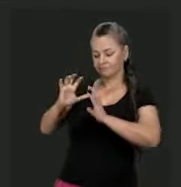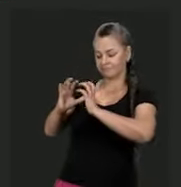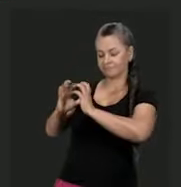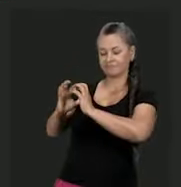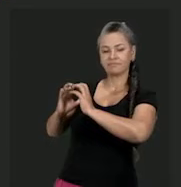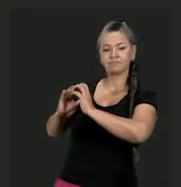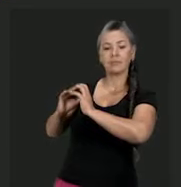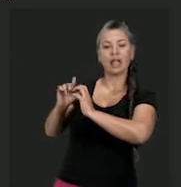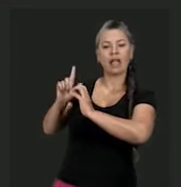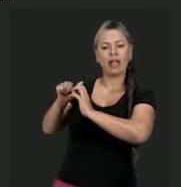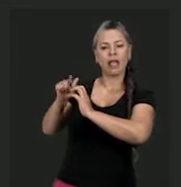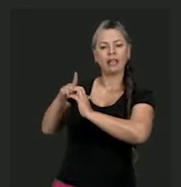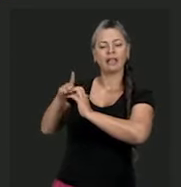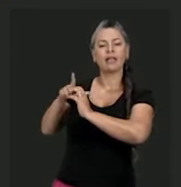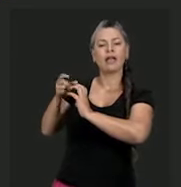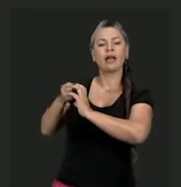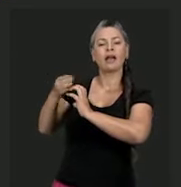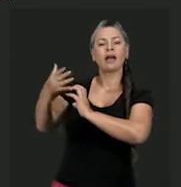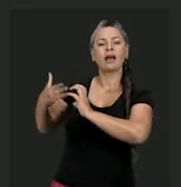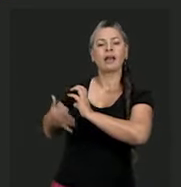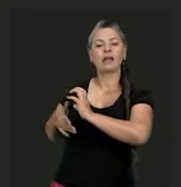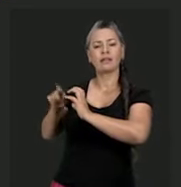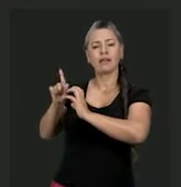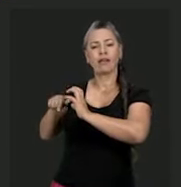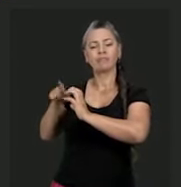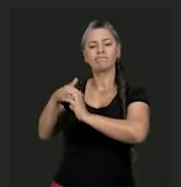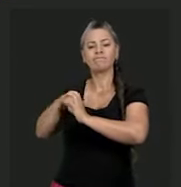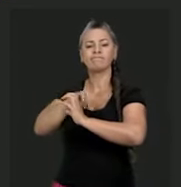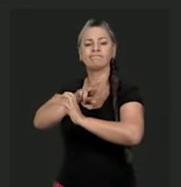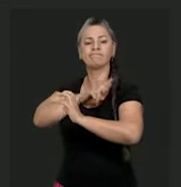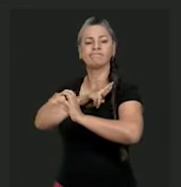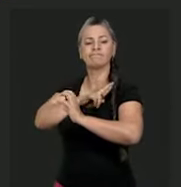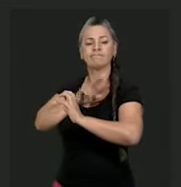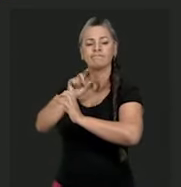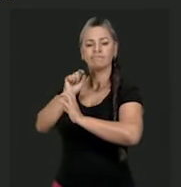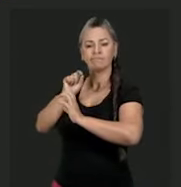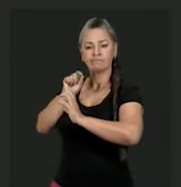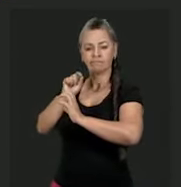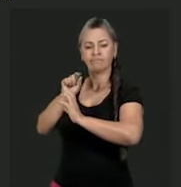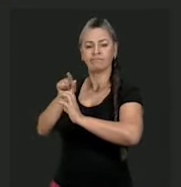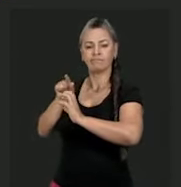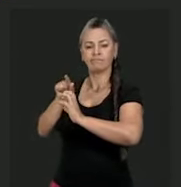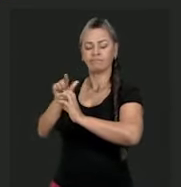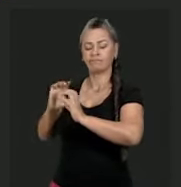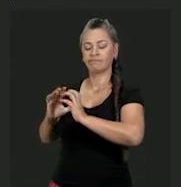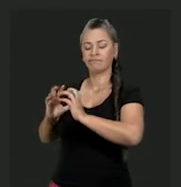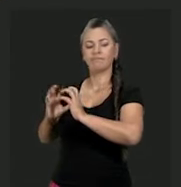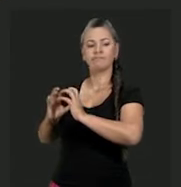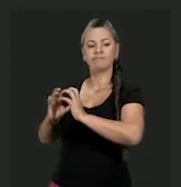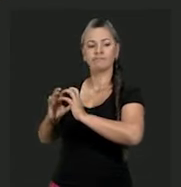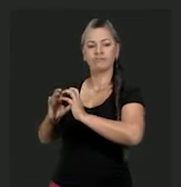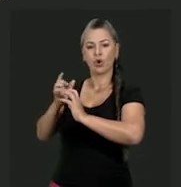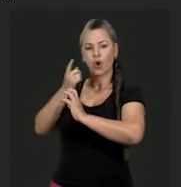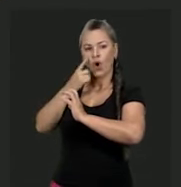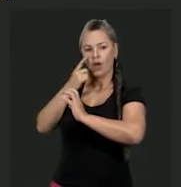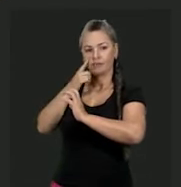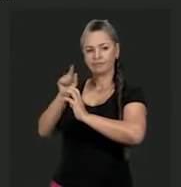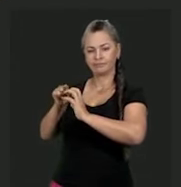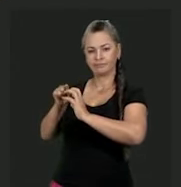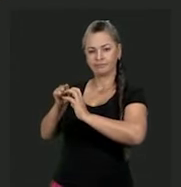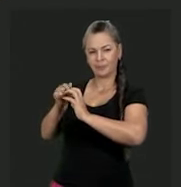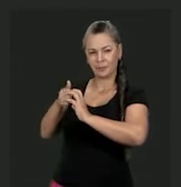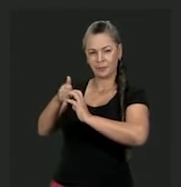é responsável por uma função diferente. Então,